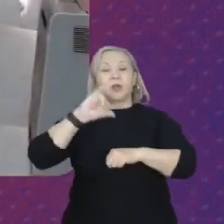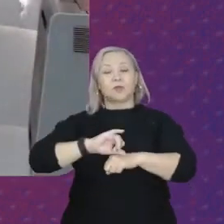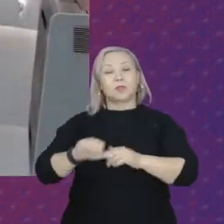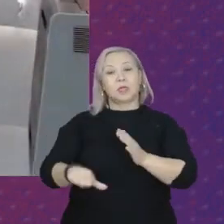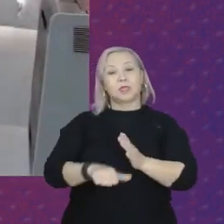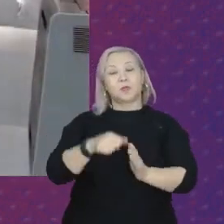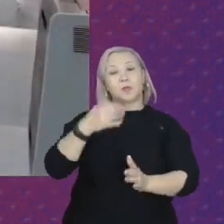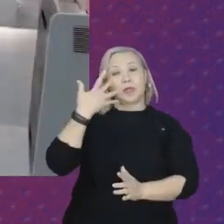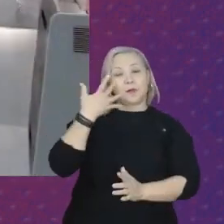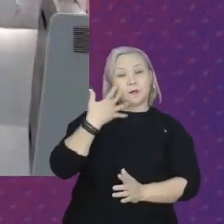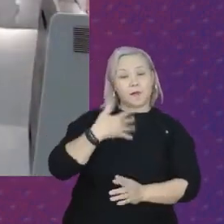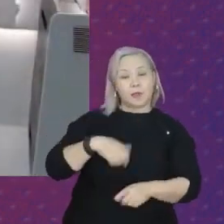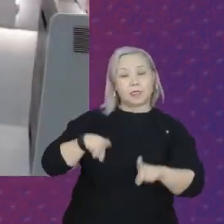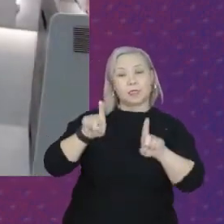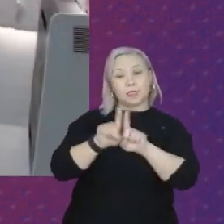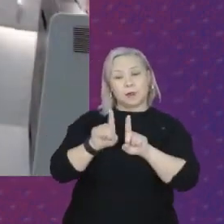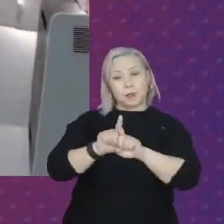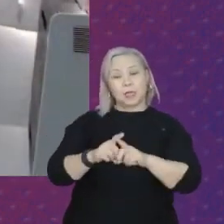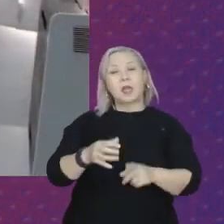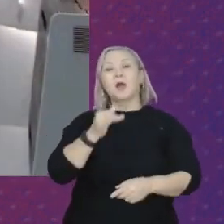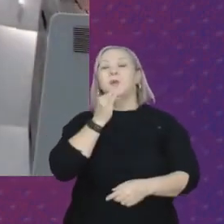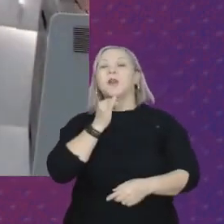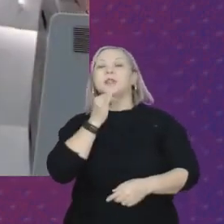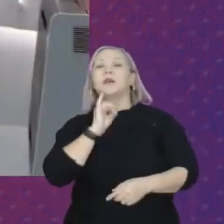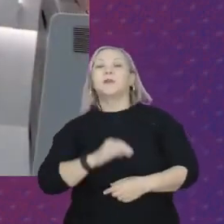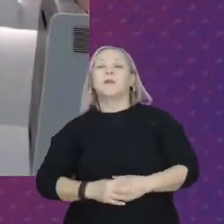infância, quando, por exemplo,